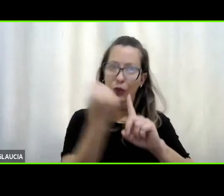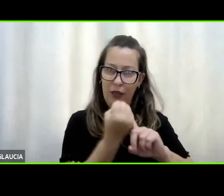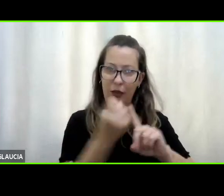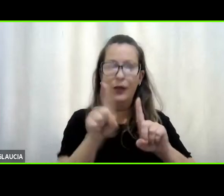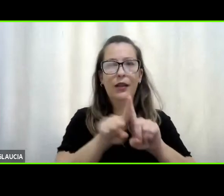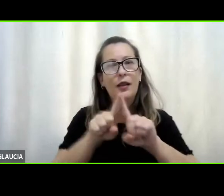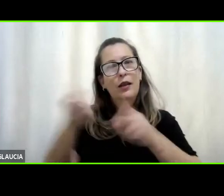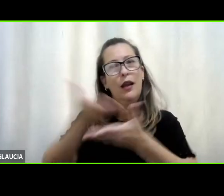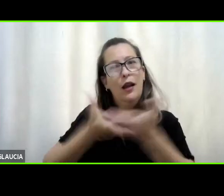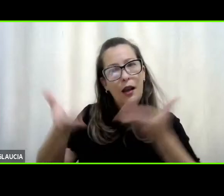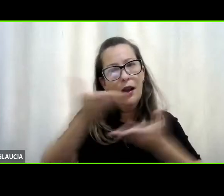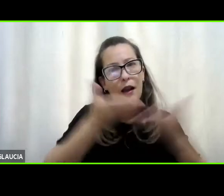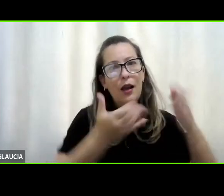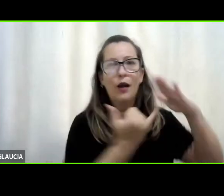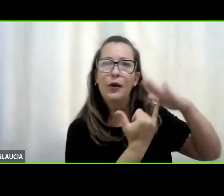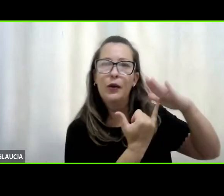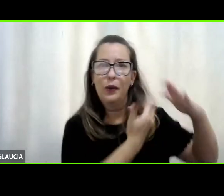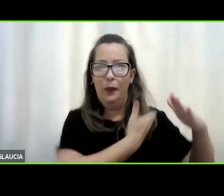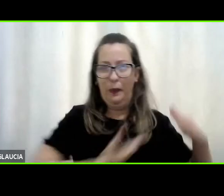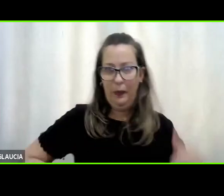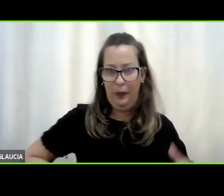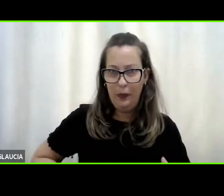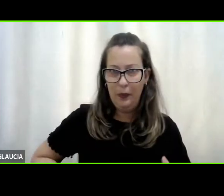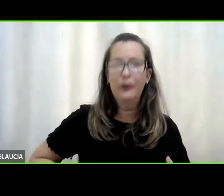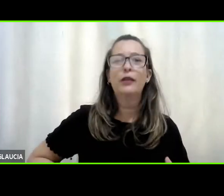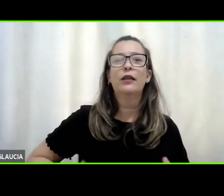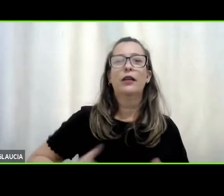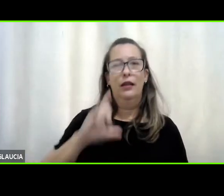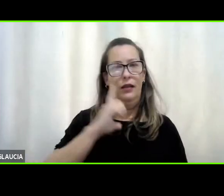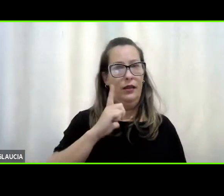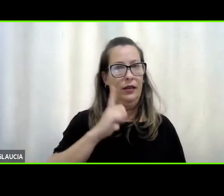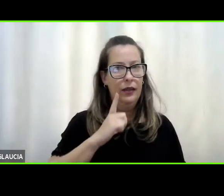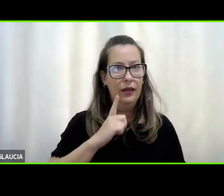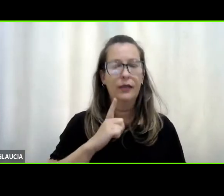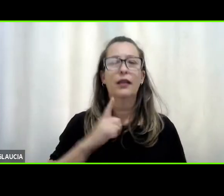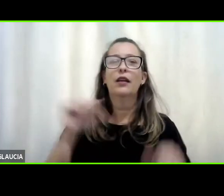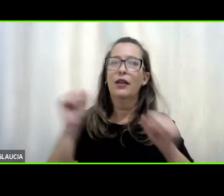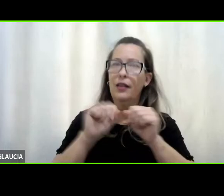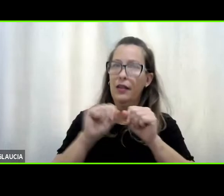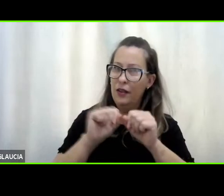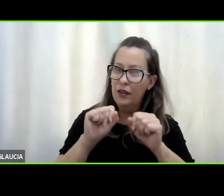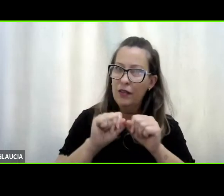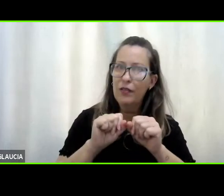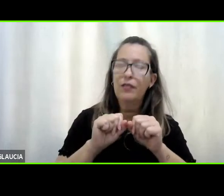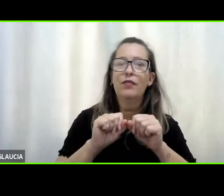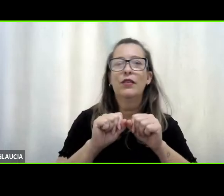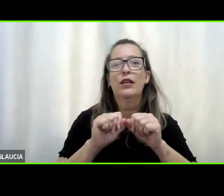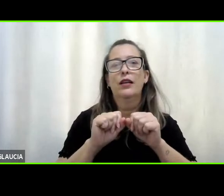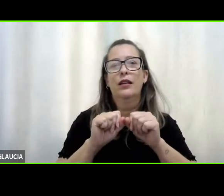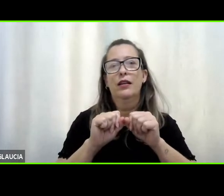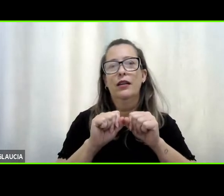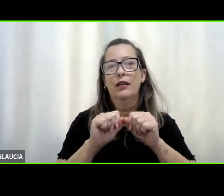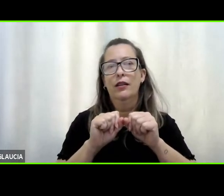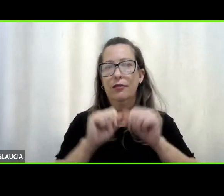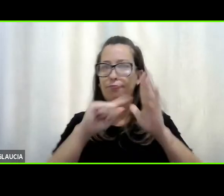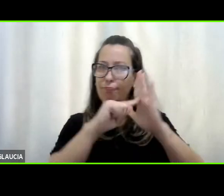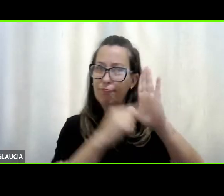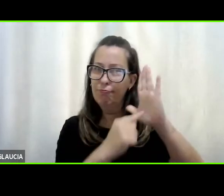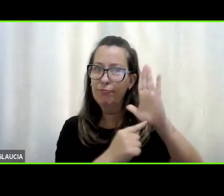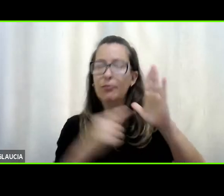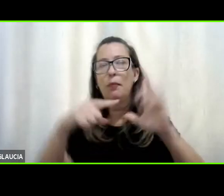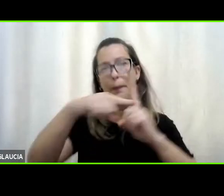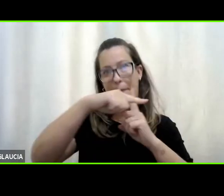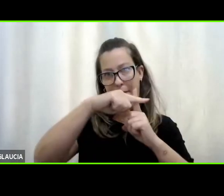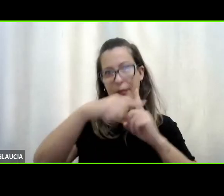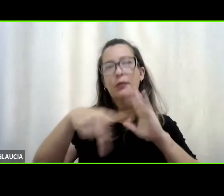com instituições públicas que tem gerado algumas consequências positivas para a população aqui